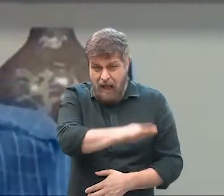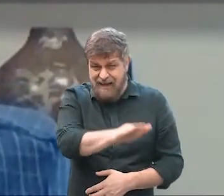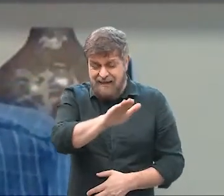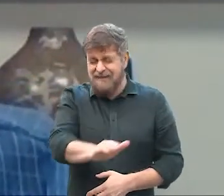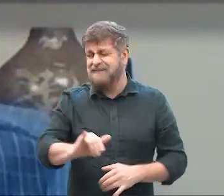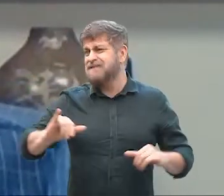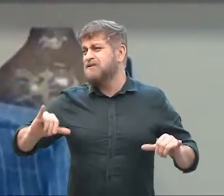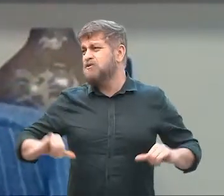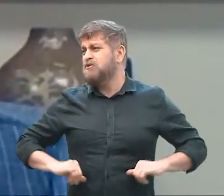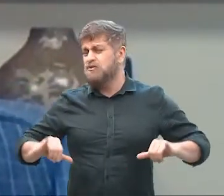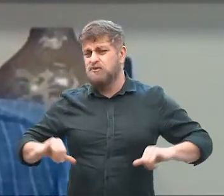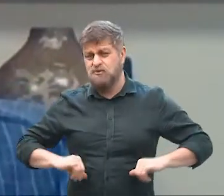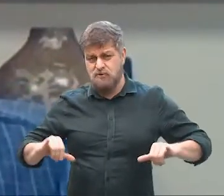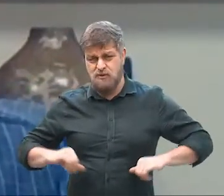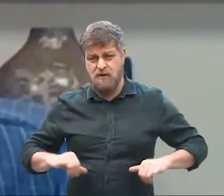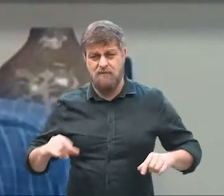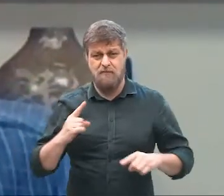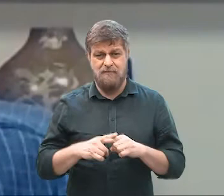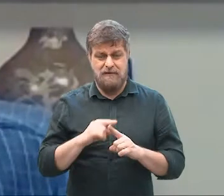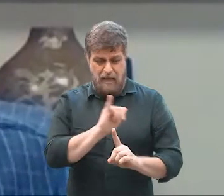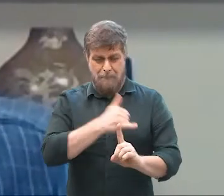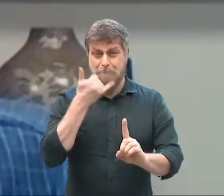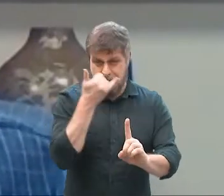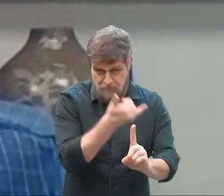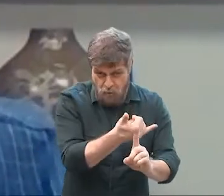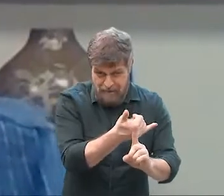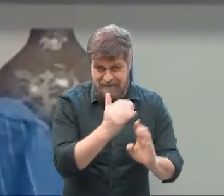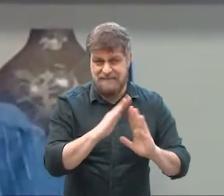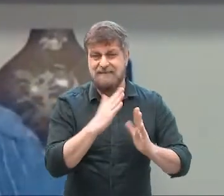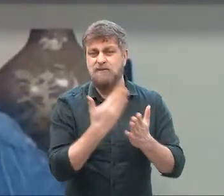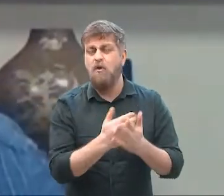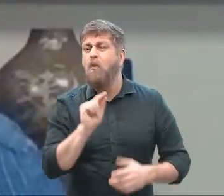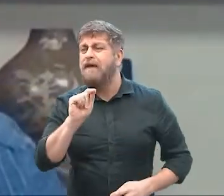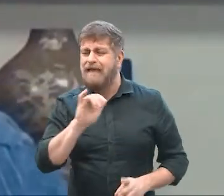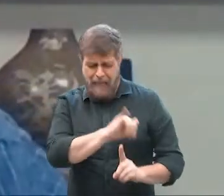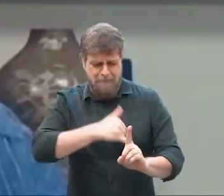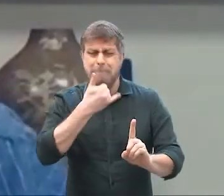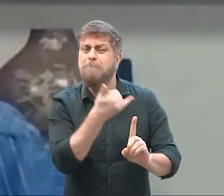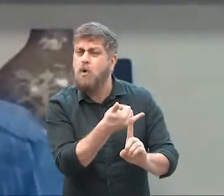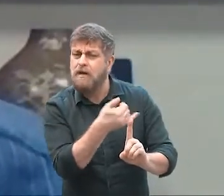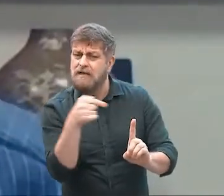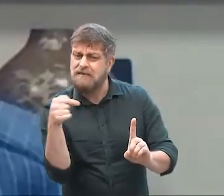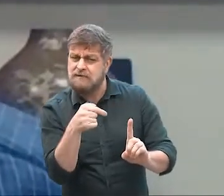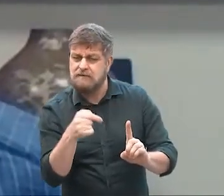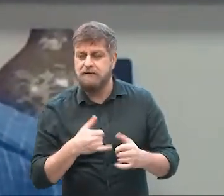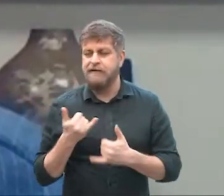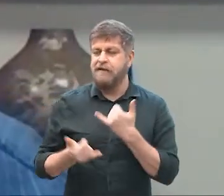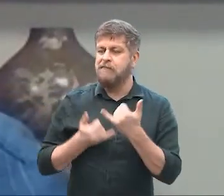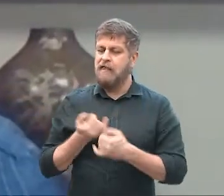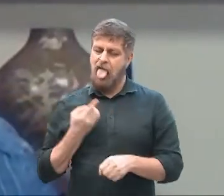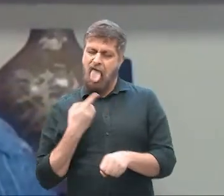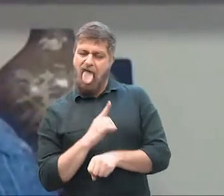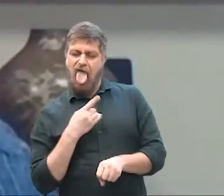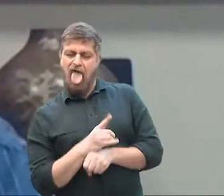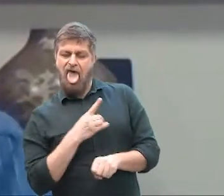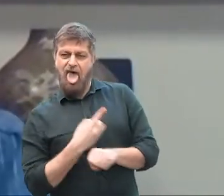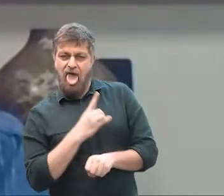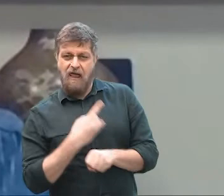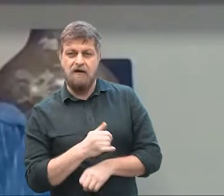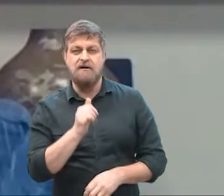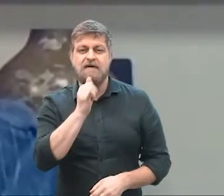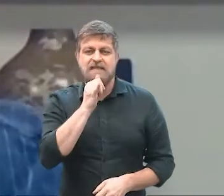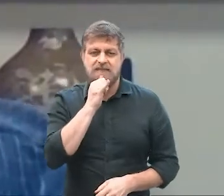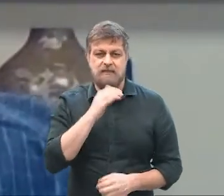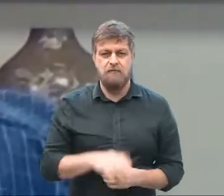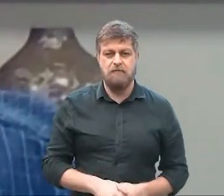sofre consequências não só de bullying nas escolas. O que vem a ser o bullying? É aquelas brincadeiras de mau gosto. Por exemplo,